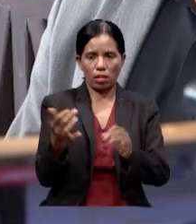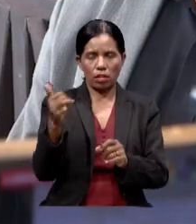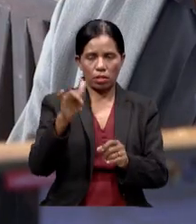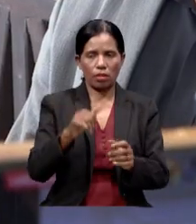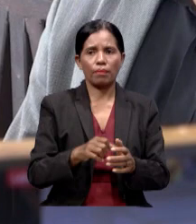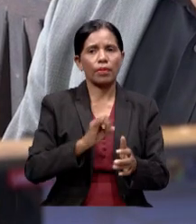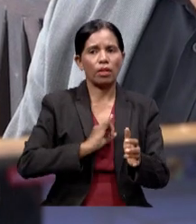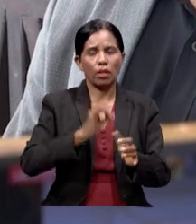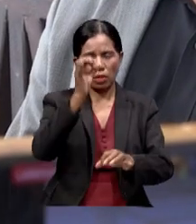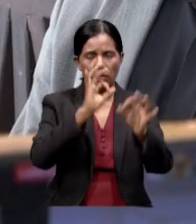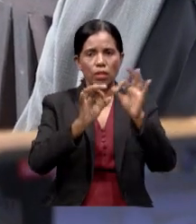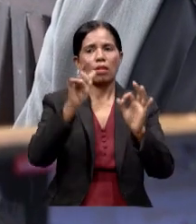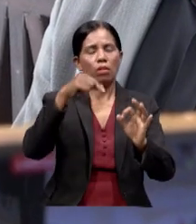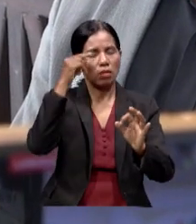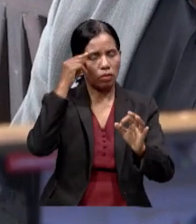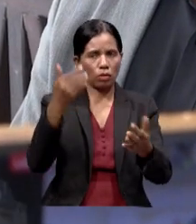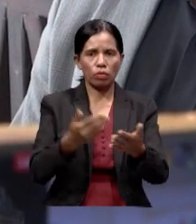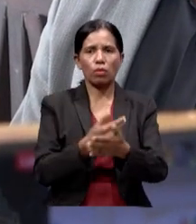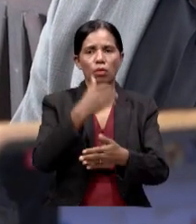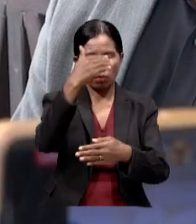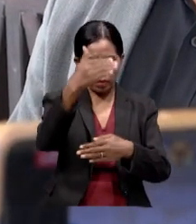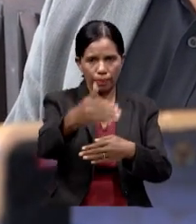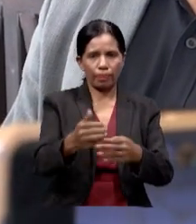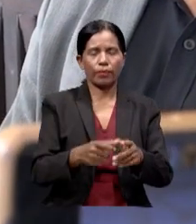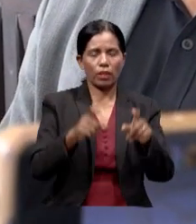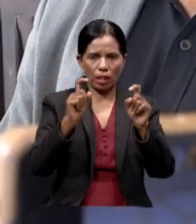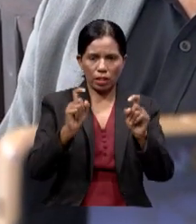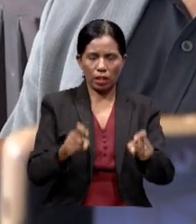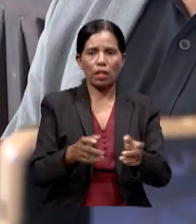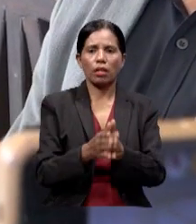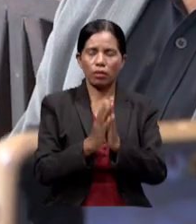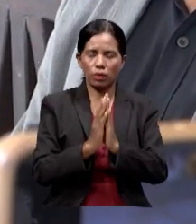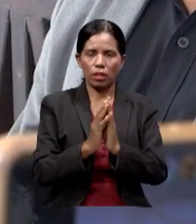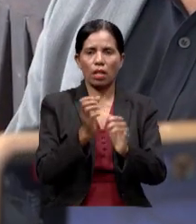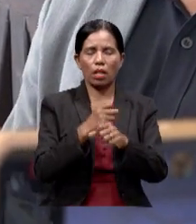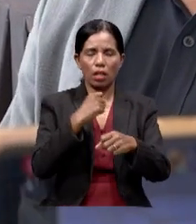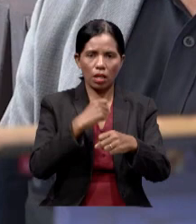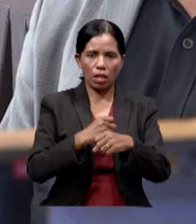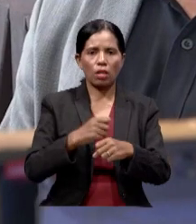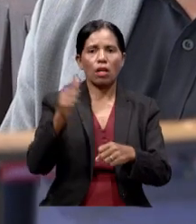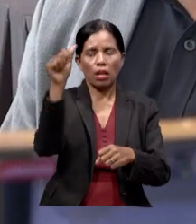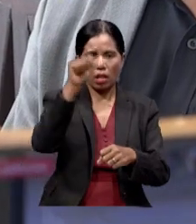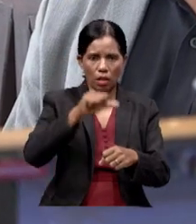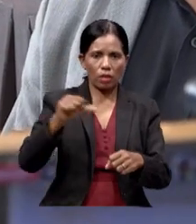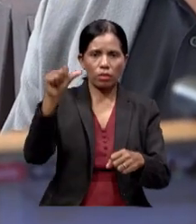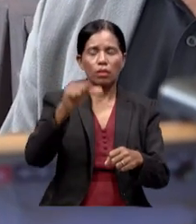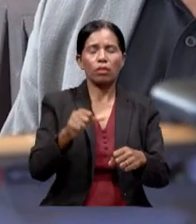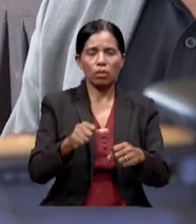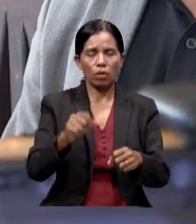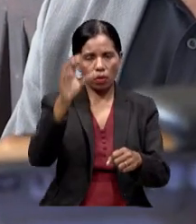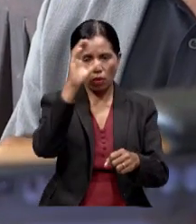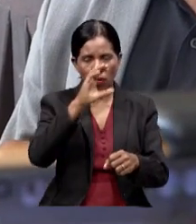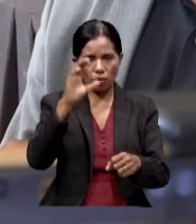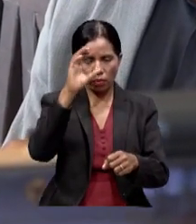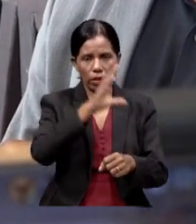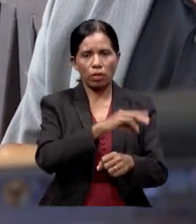ao fiar que o governo for rumo mais, tem que exigir a auditoria ao governo, oitavo governo,